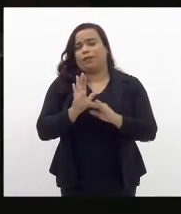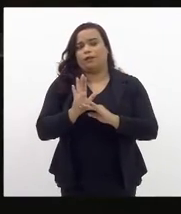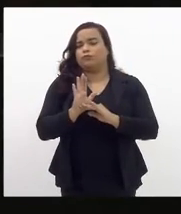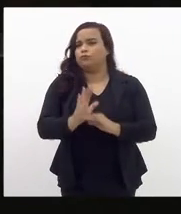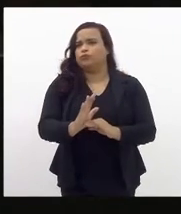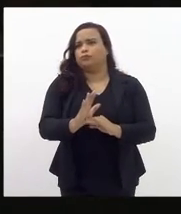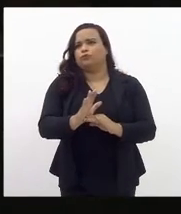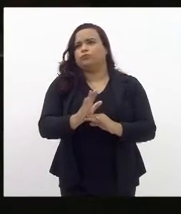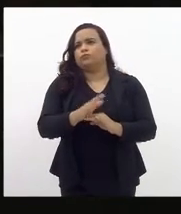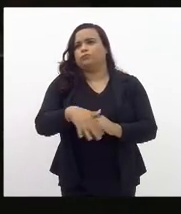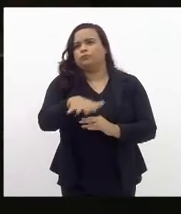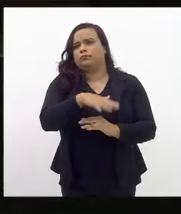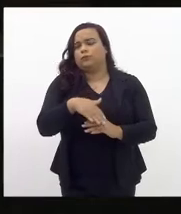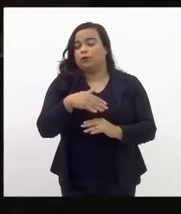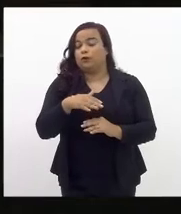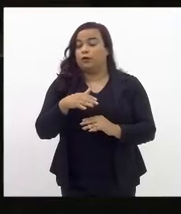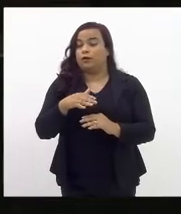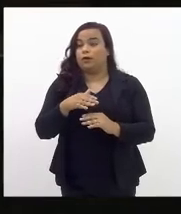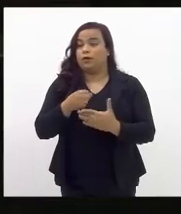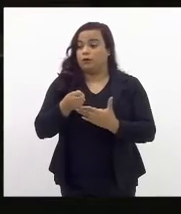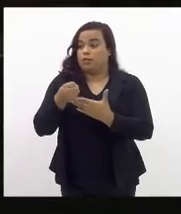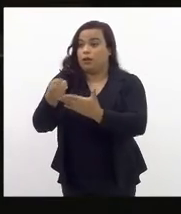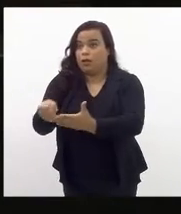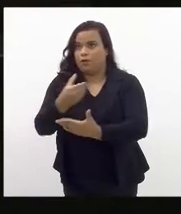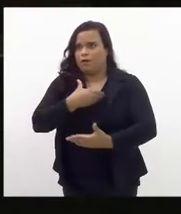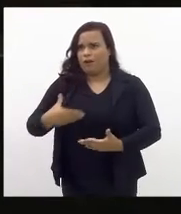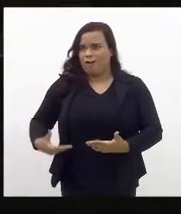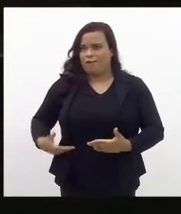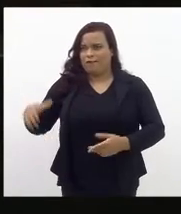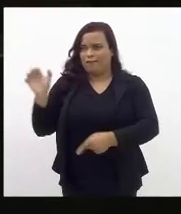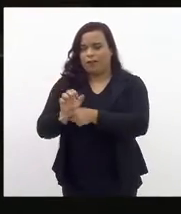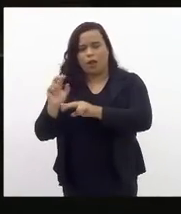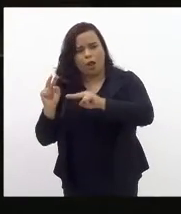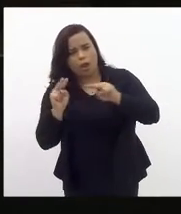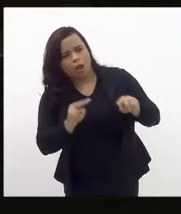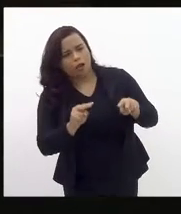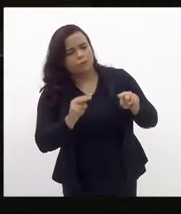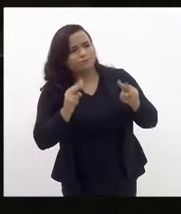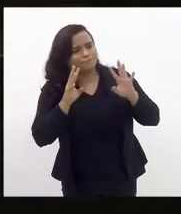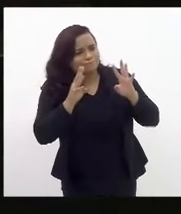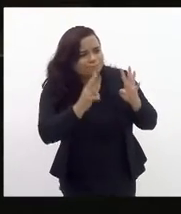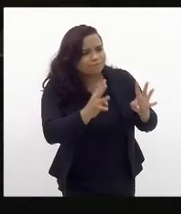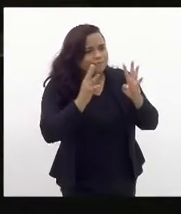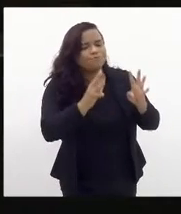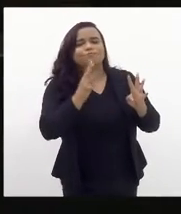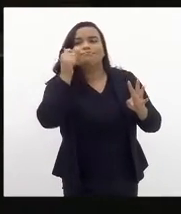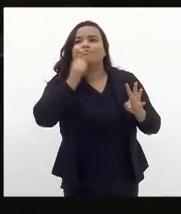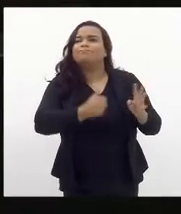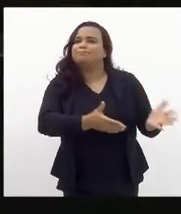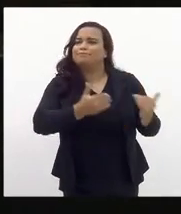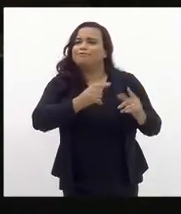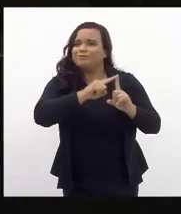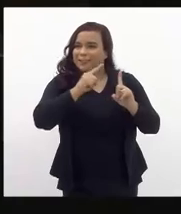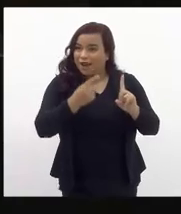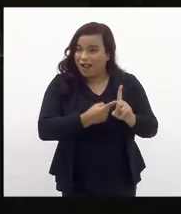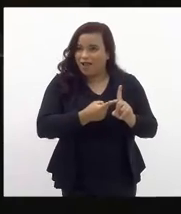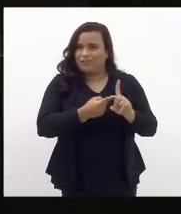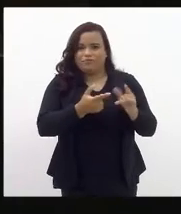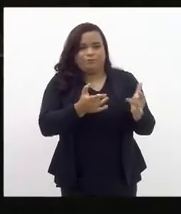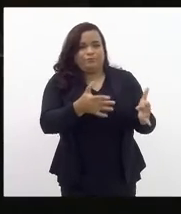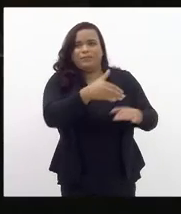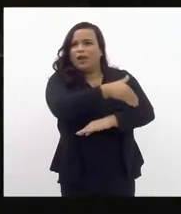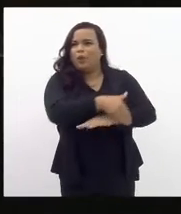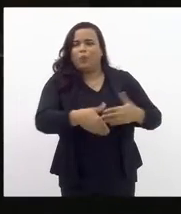implica o governo do Estado a olhar para as adolescentes grávidas em situação de rua, mas não